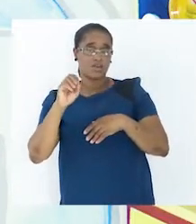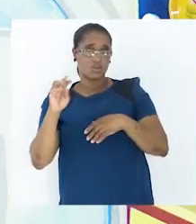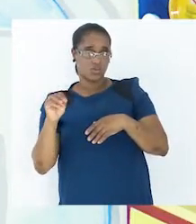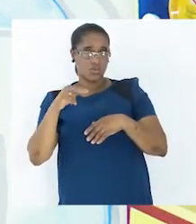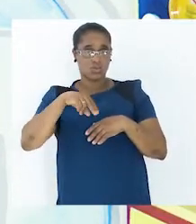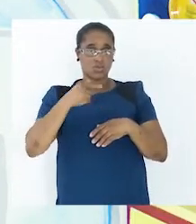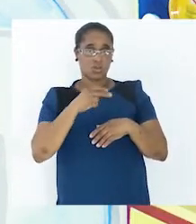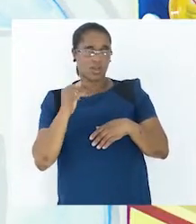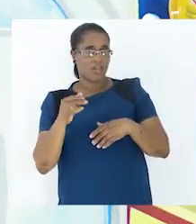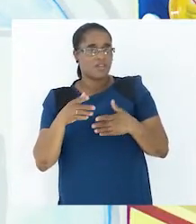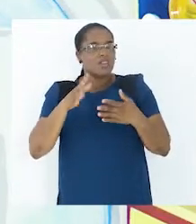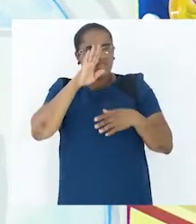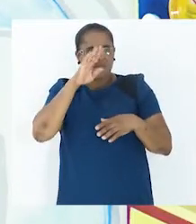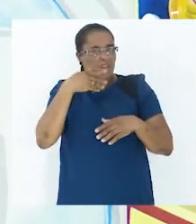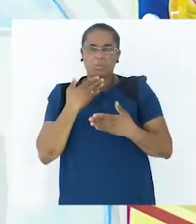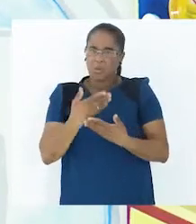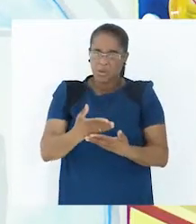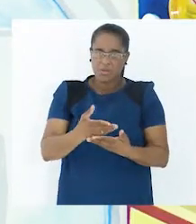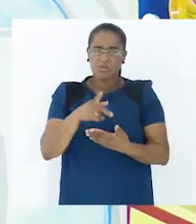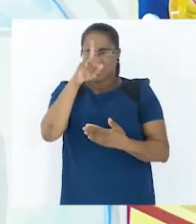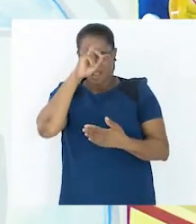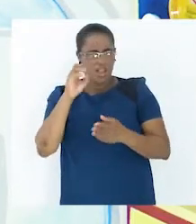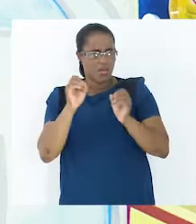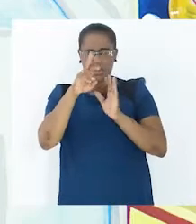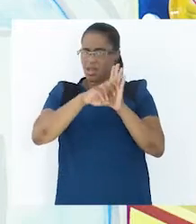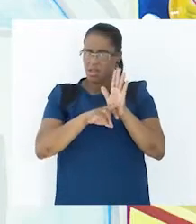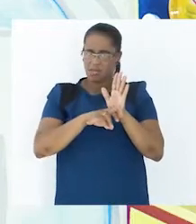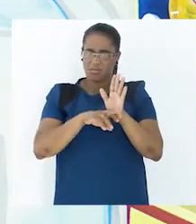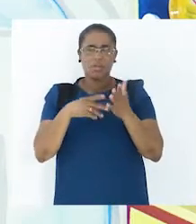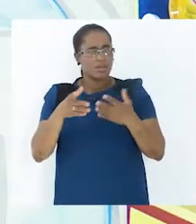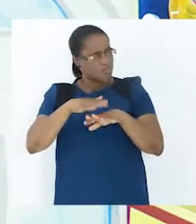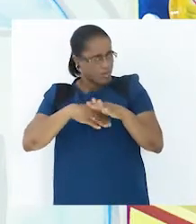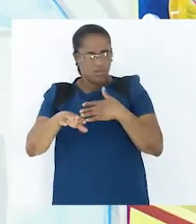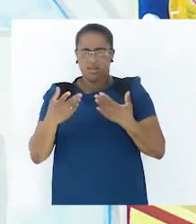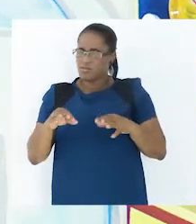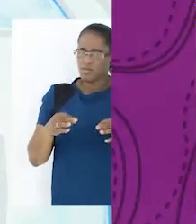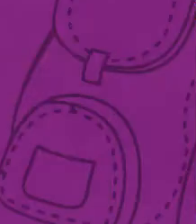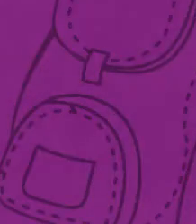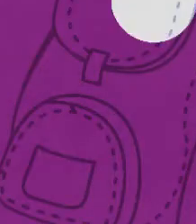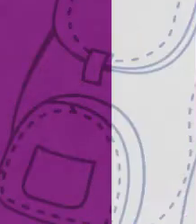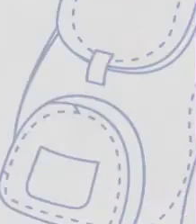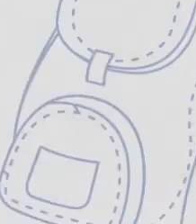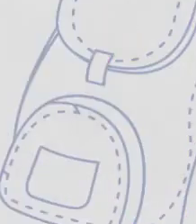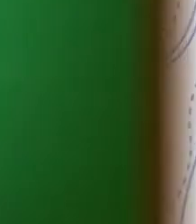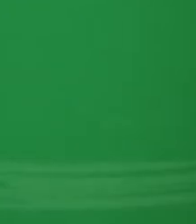não se recordar da regra, não fica sem fazer a multiplicação dos polinômios, porque não se recorda.